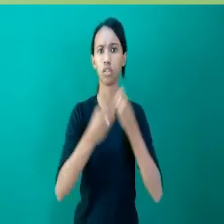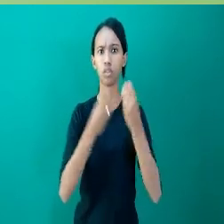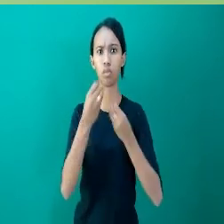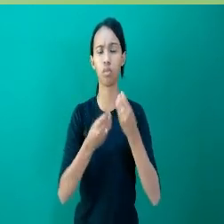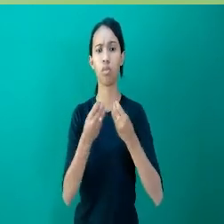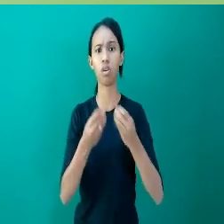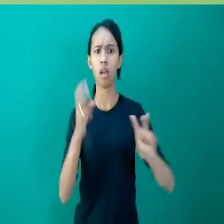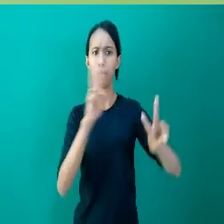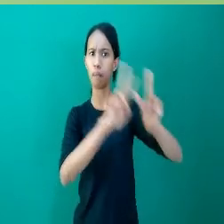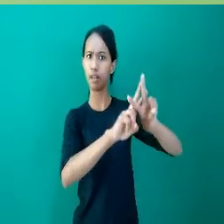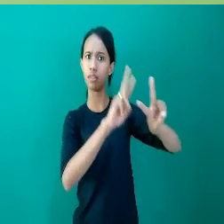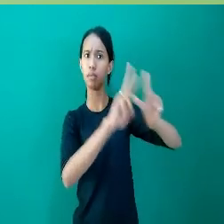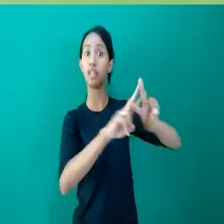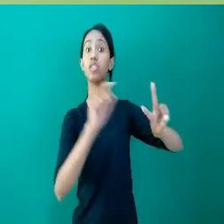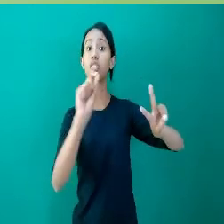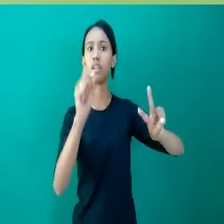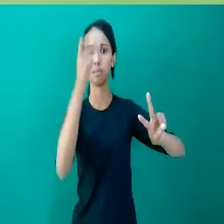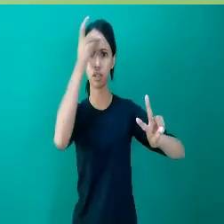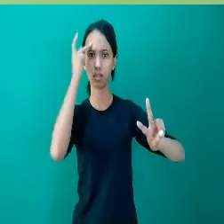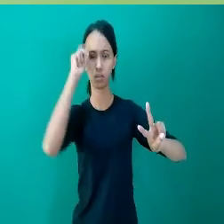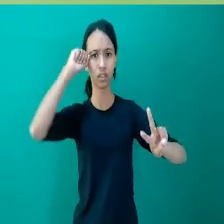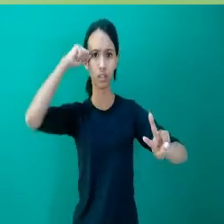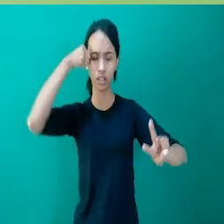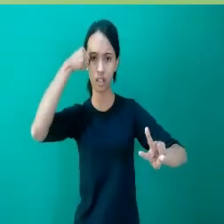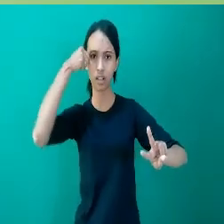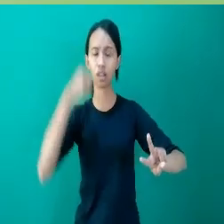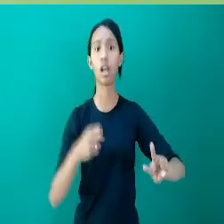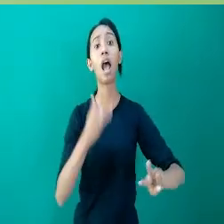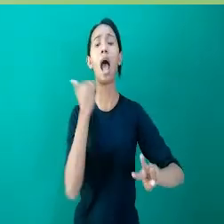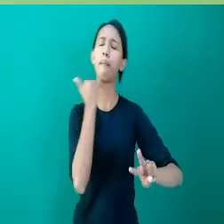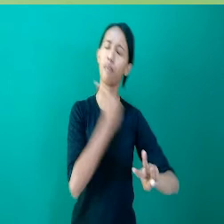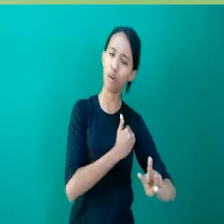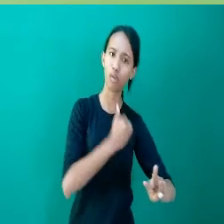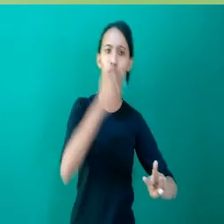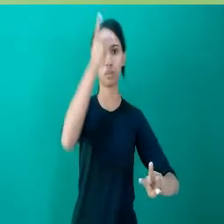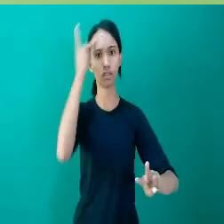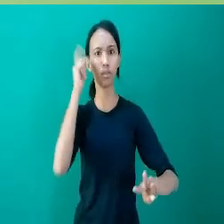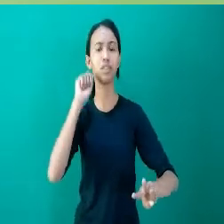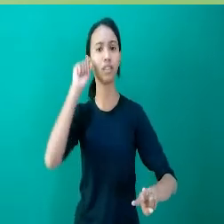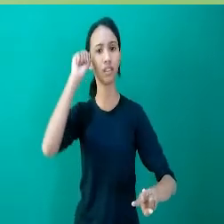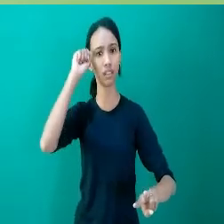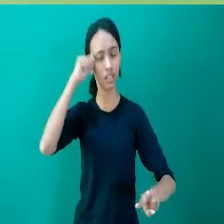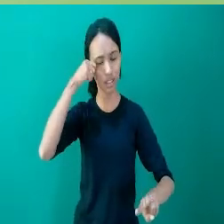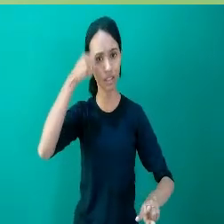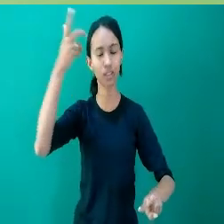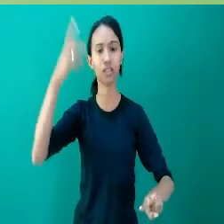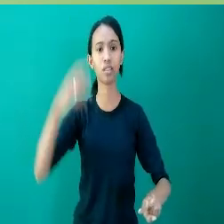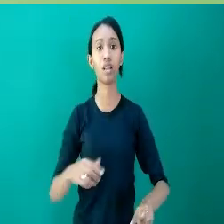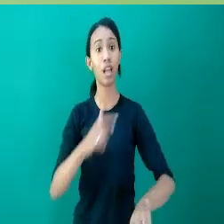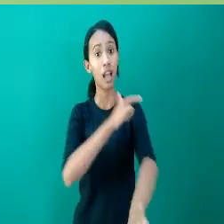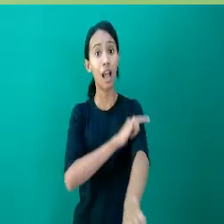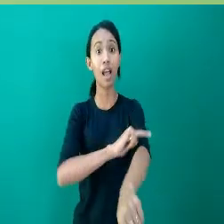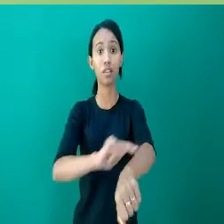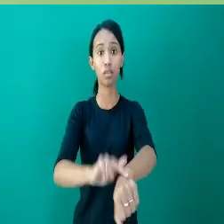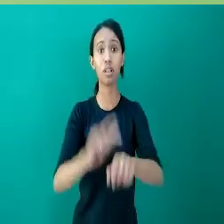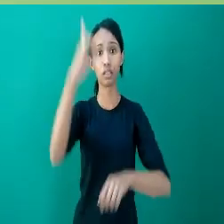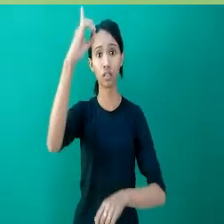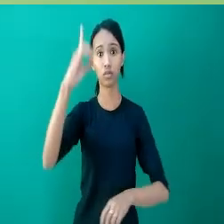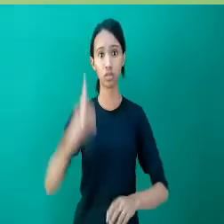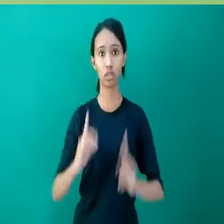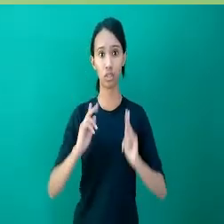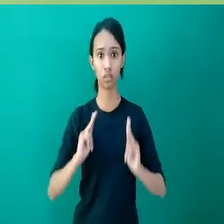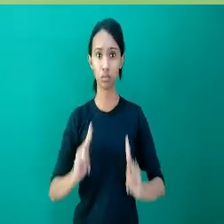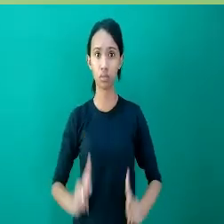questão da repressão é com o povo negro. A morte é com o povo negro. Então, eu acredito que a educação em